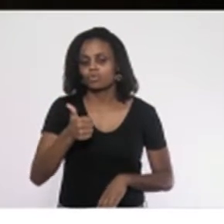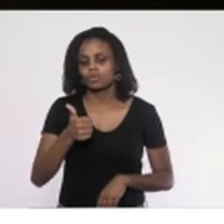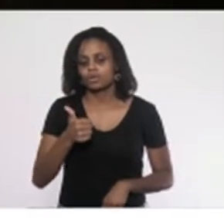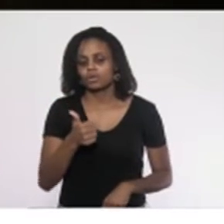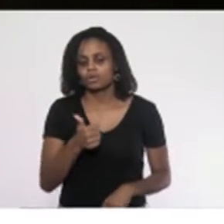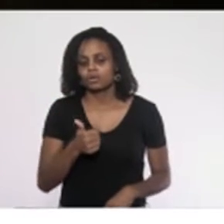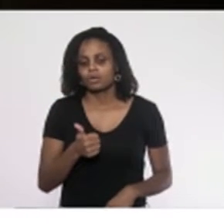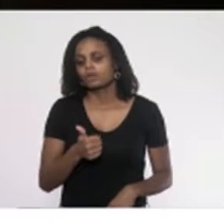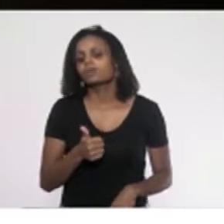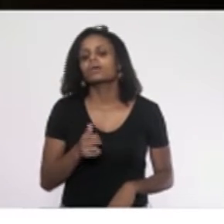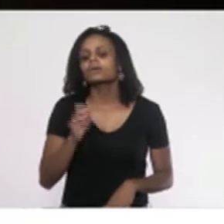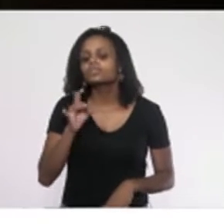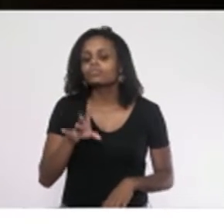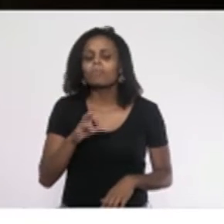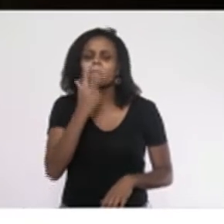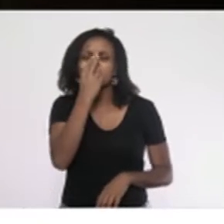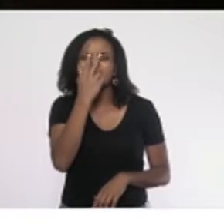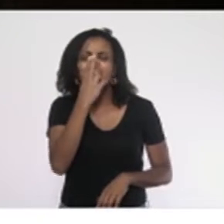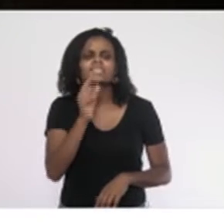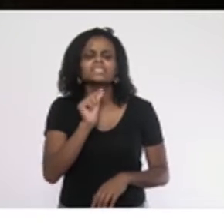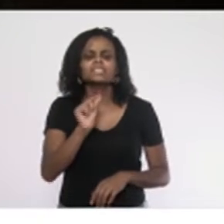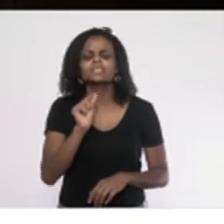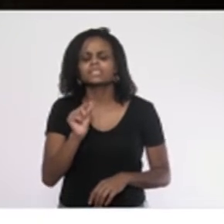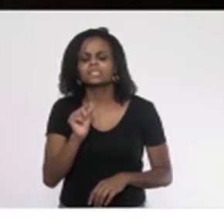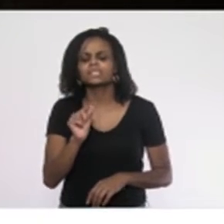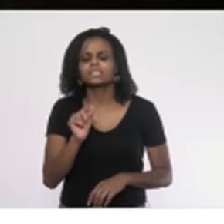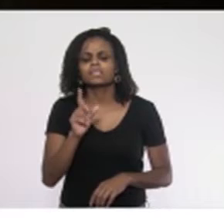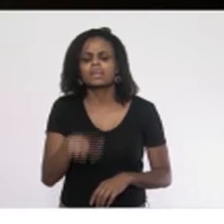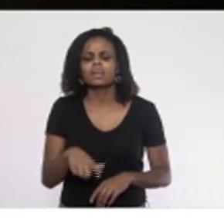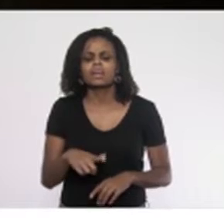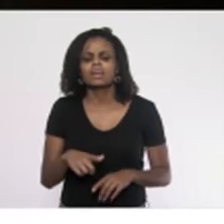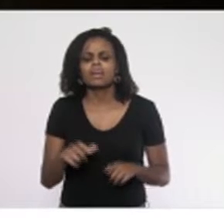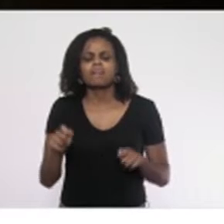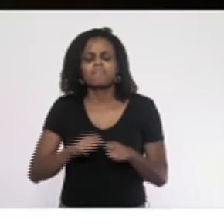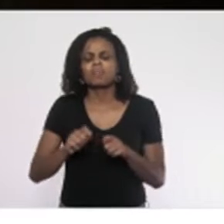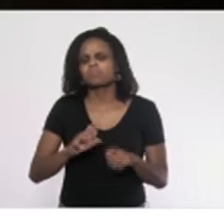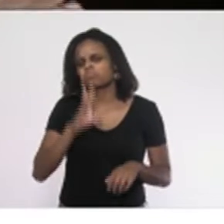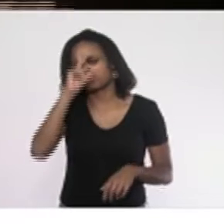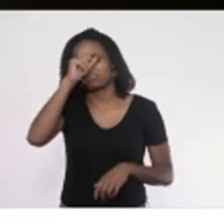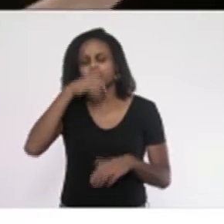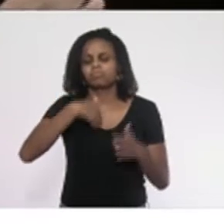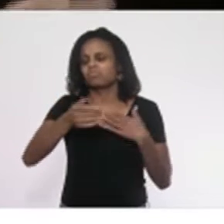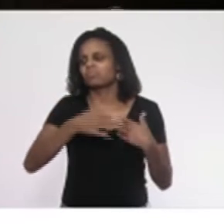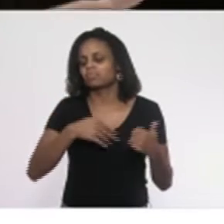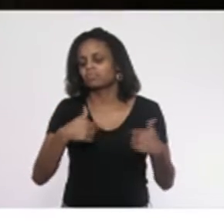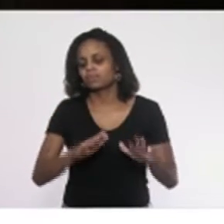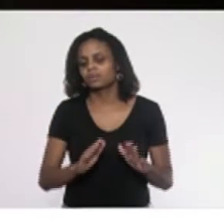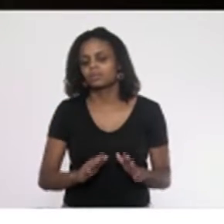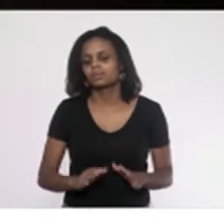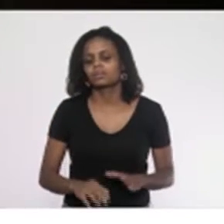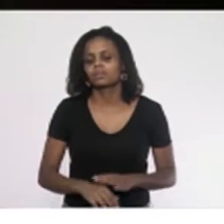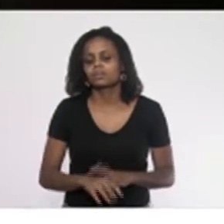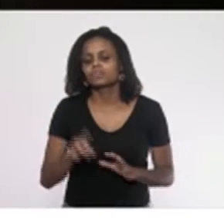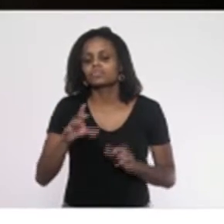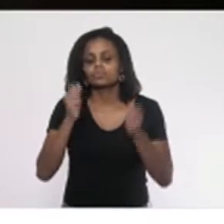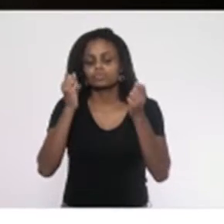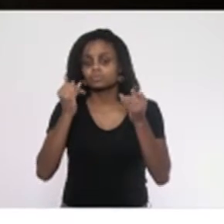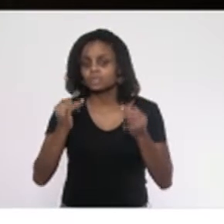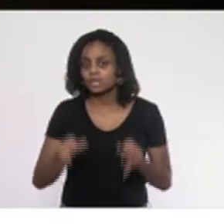apreciada. Mas só para não parecer que foi algo feito a esmo ou no éter. É só a justificativa